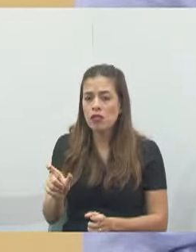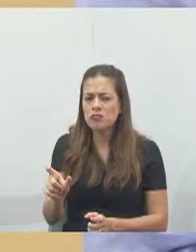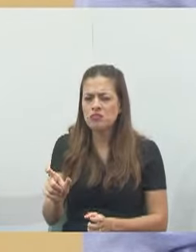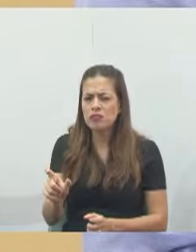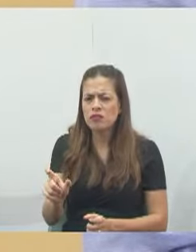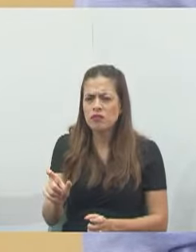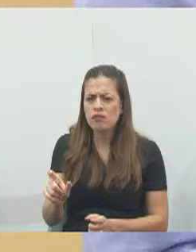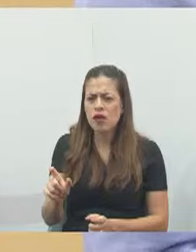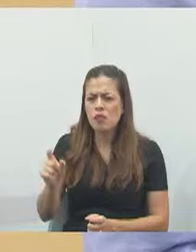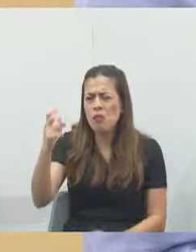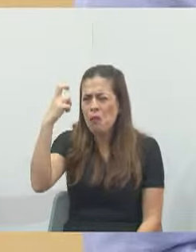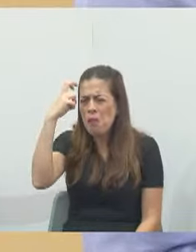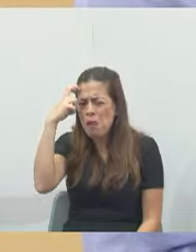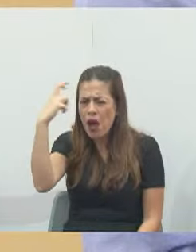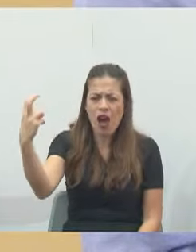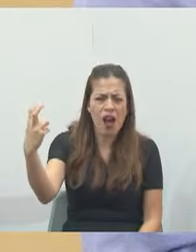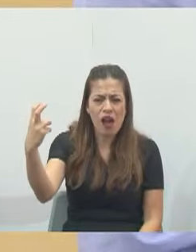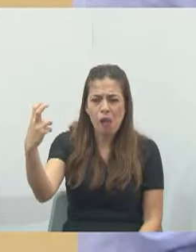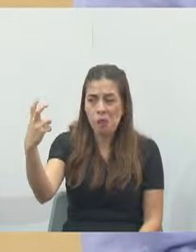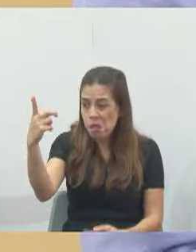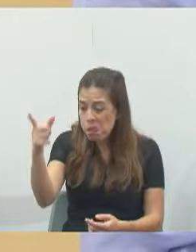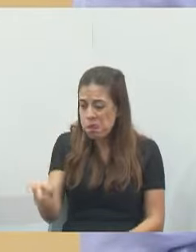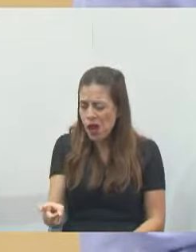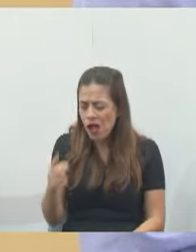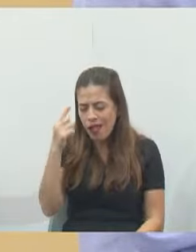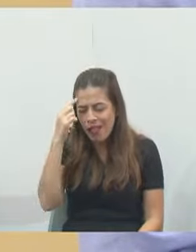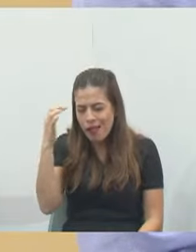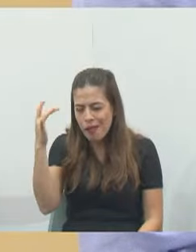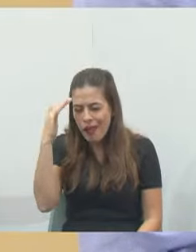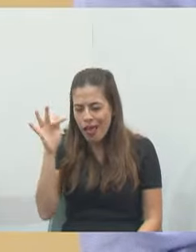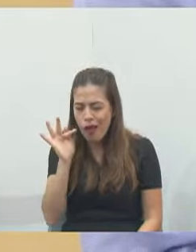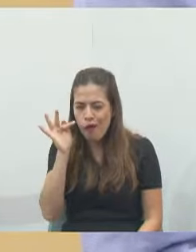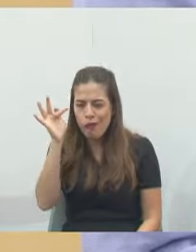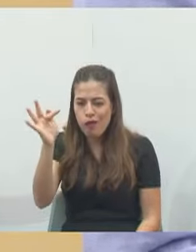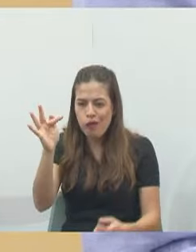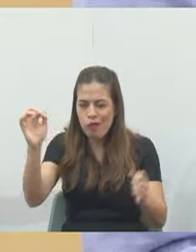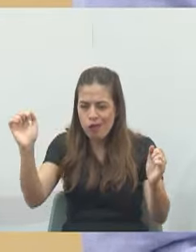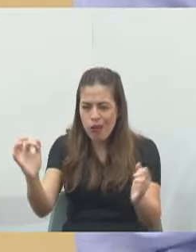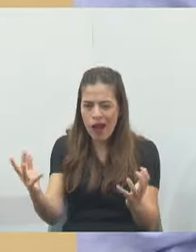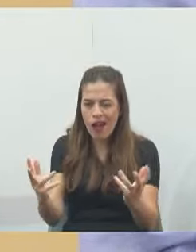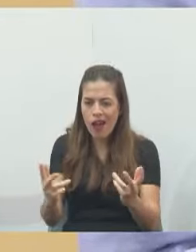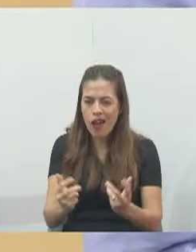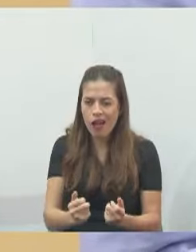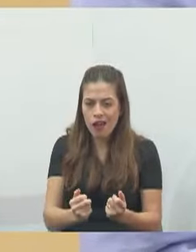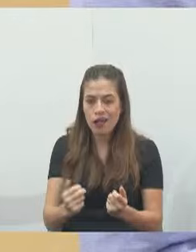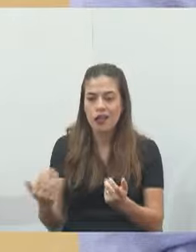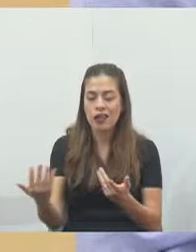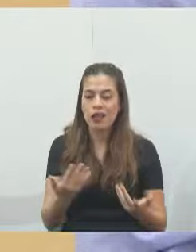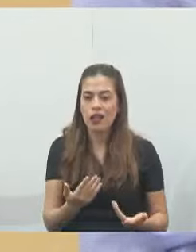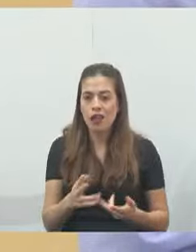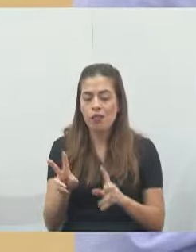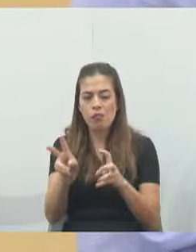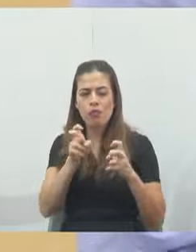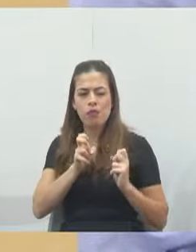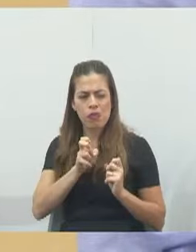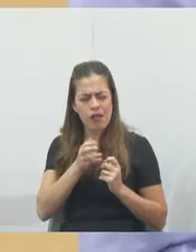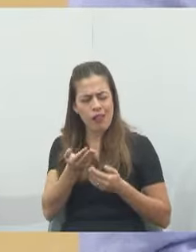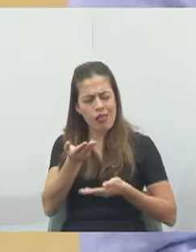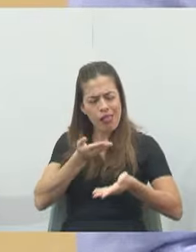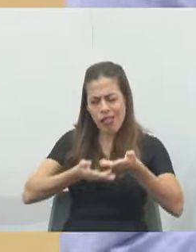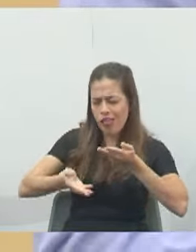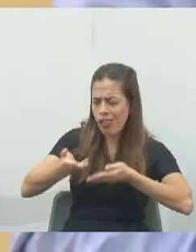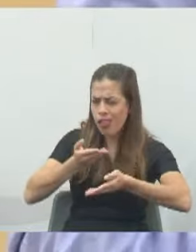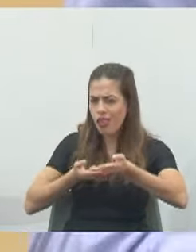genial. E não foi difícil de imaginar para ele um futuro brilhante, face assim, a performance